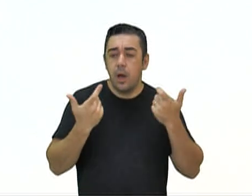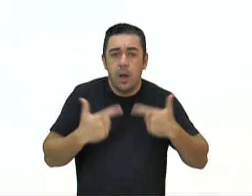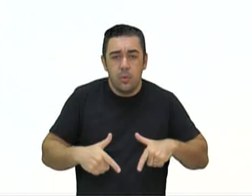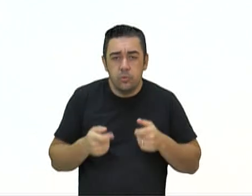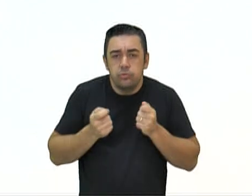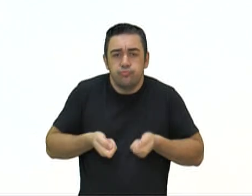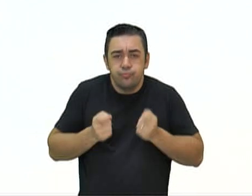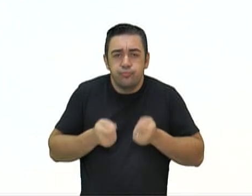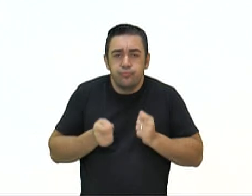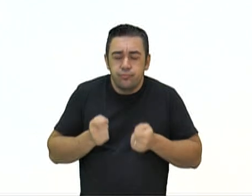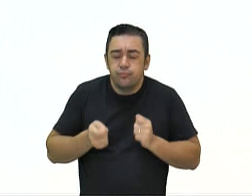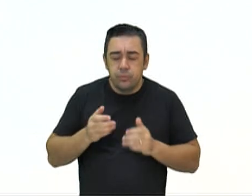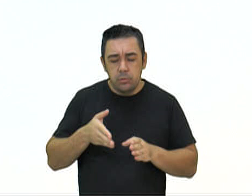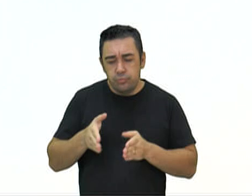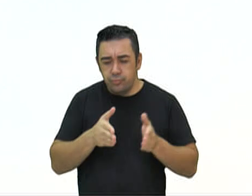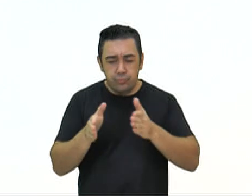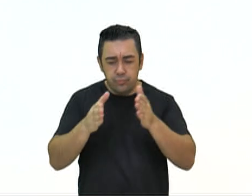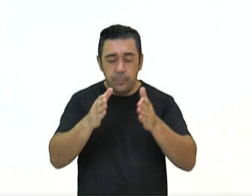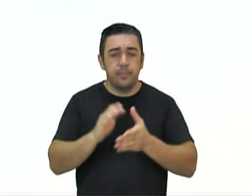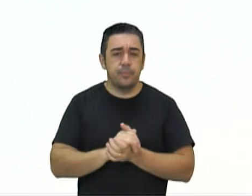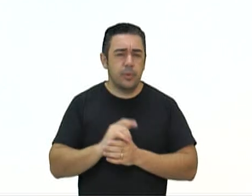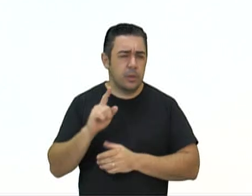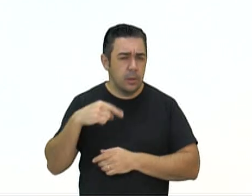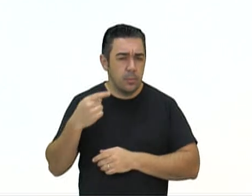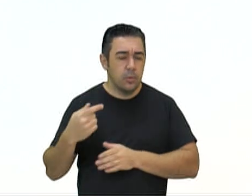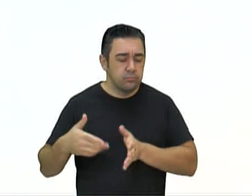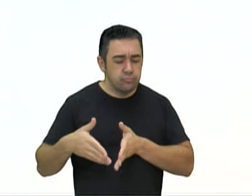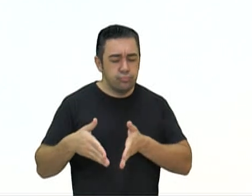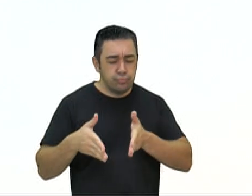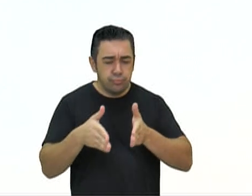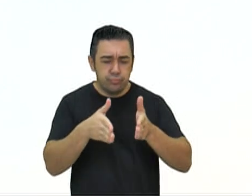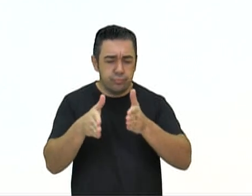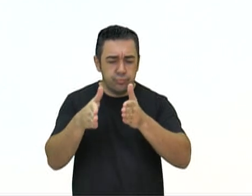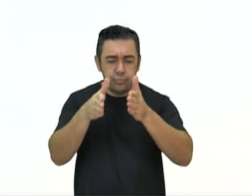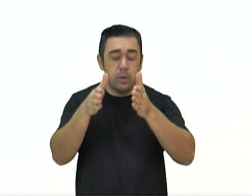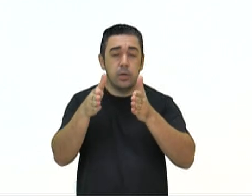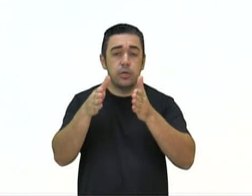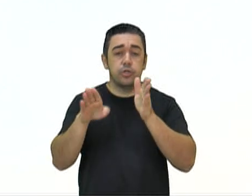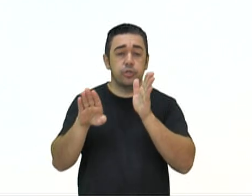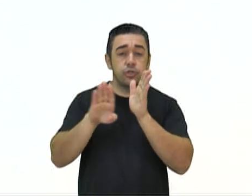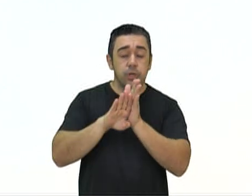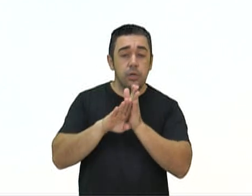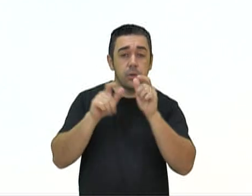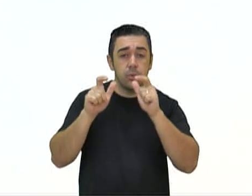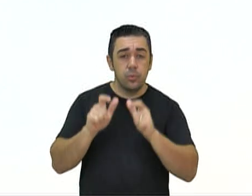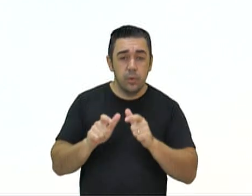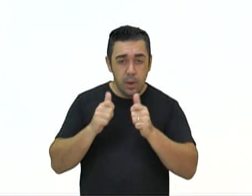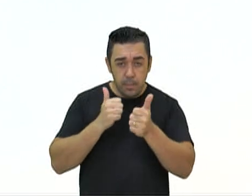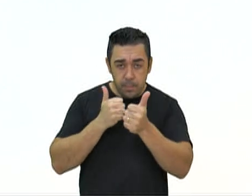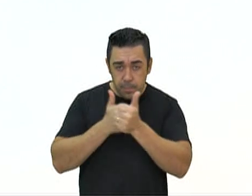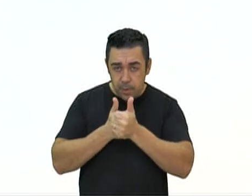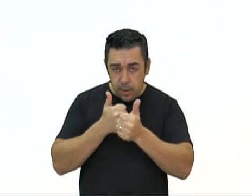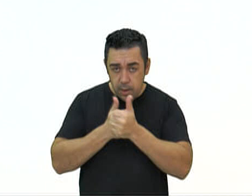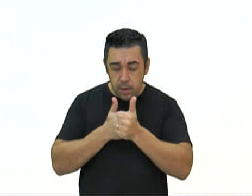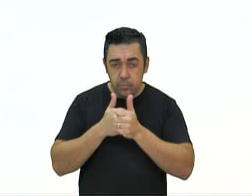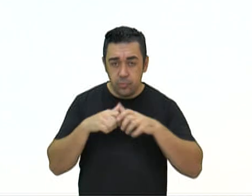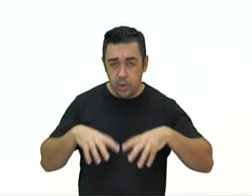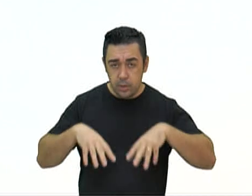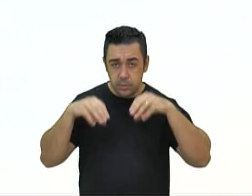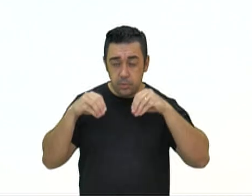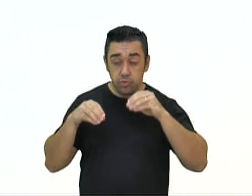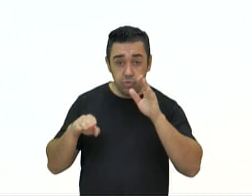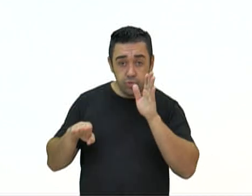rei e, depois de a carruagem arrancar, corre desenfreado até as terras junto ao castelo do ogre. Quando